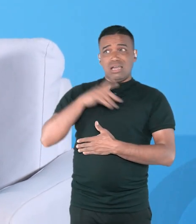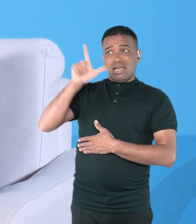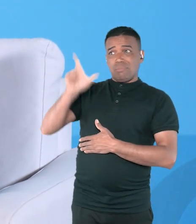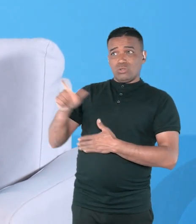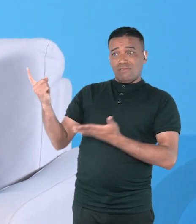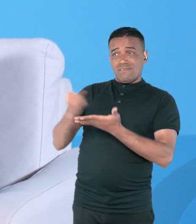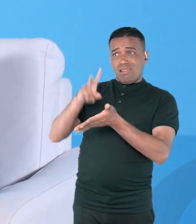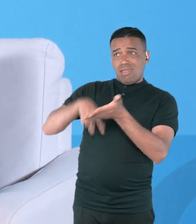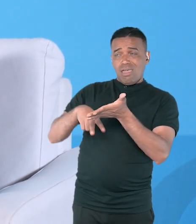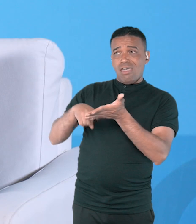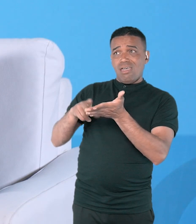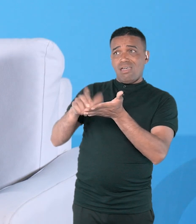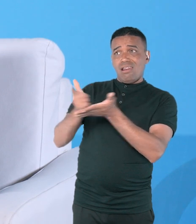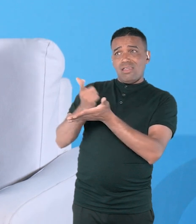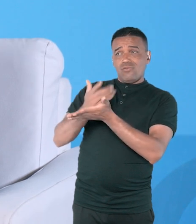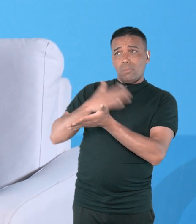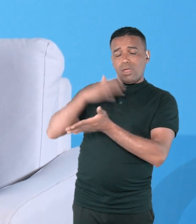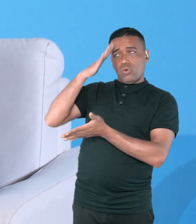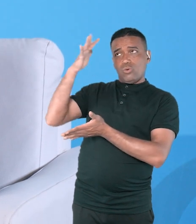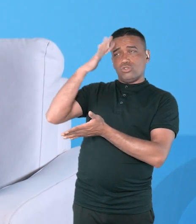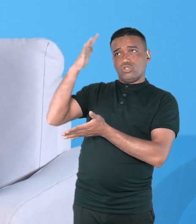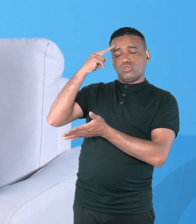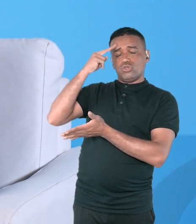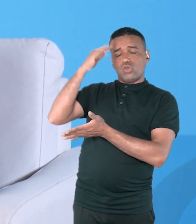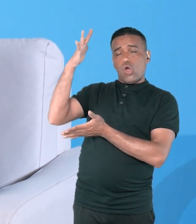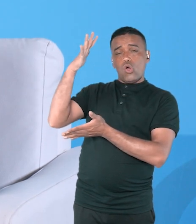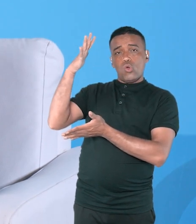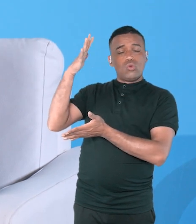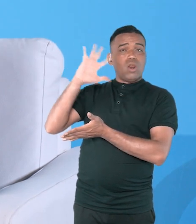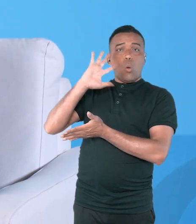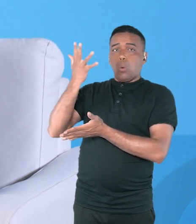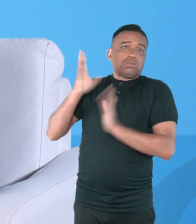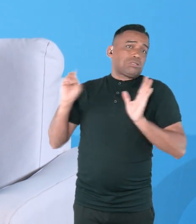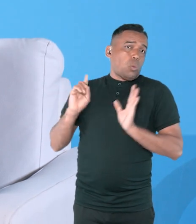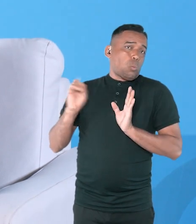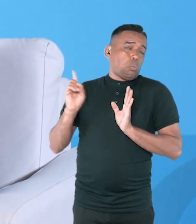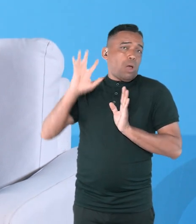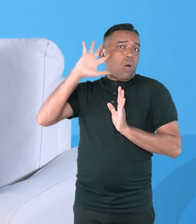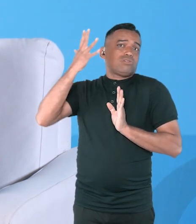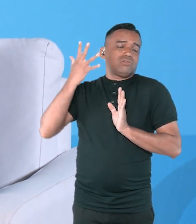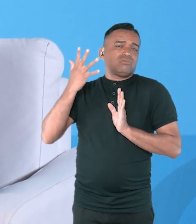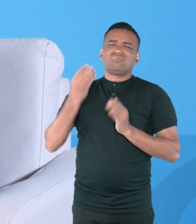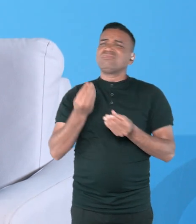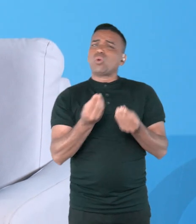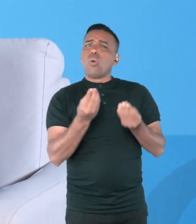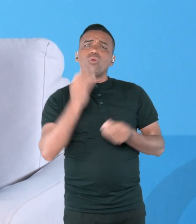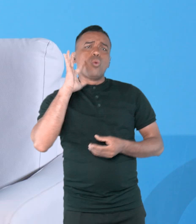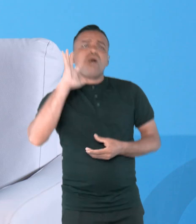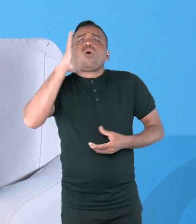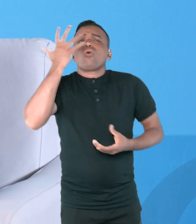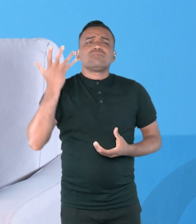meus sonhos? Do que eu só imaginei? Do que eu não fui? Como não